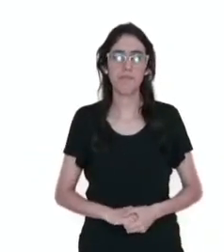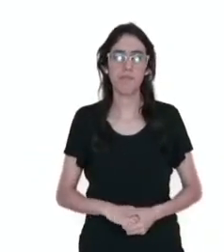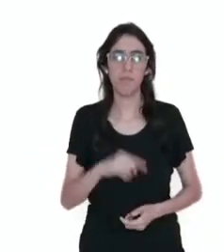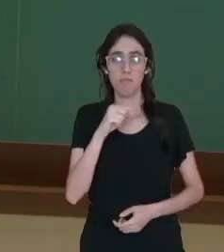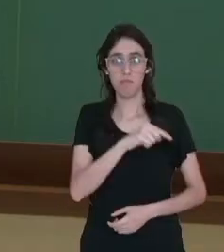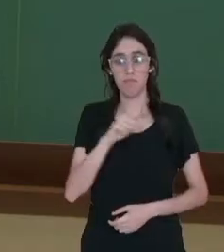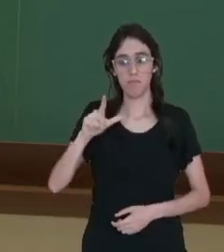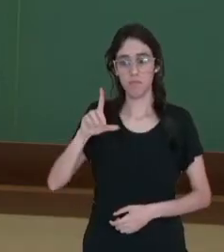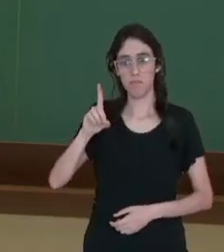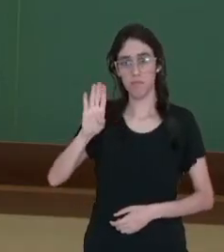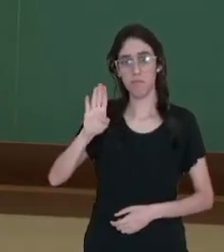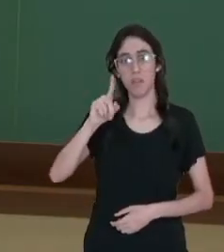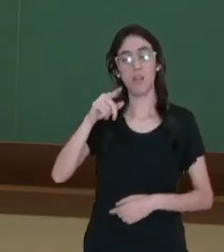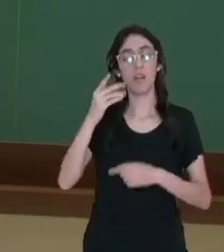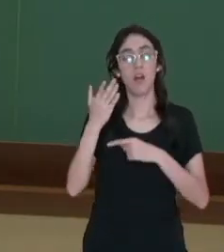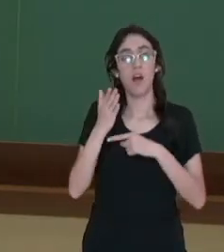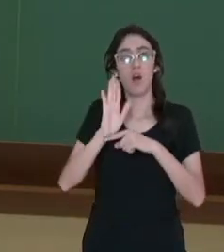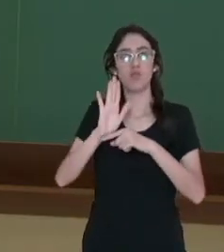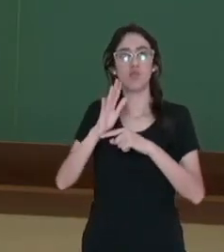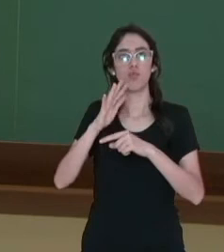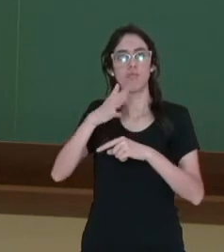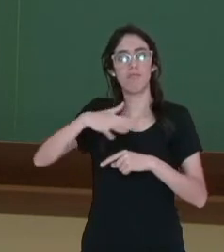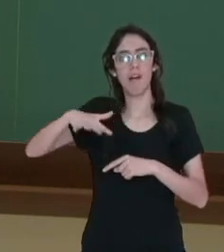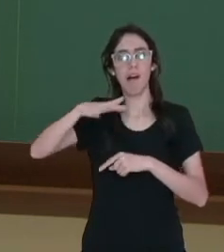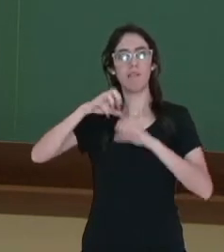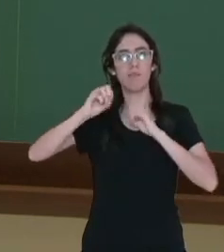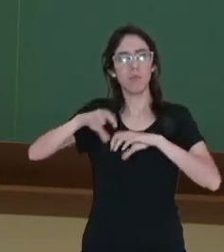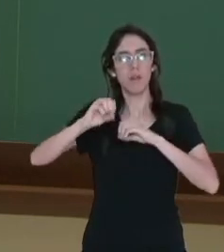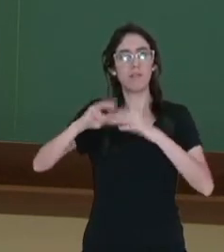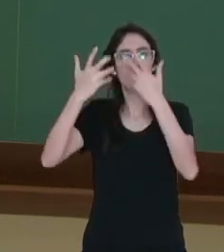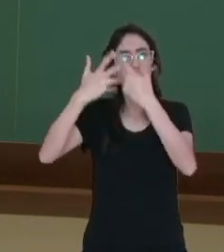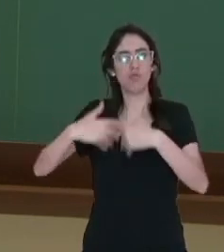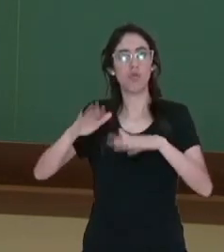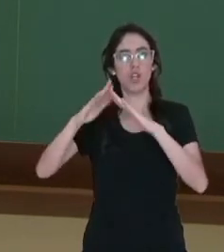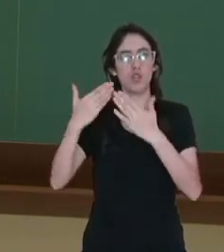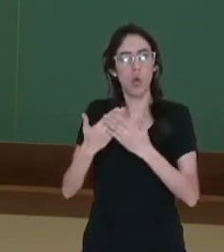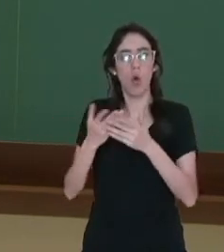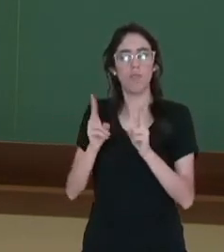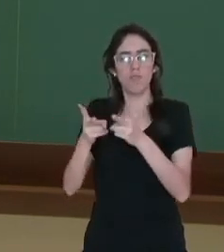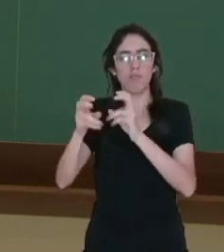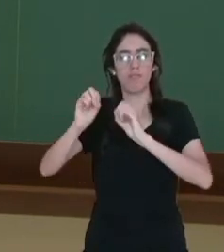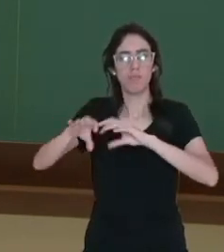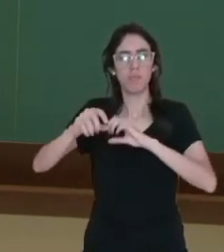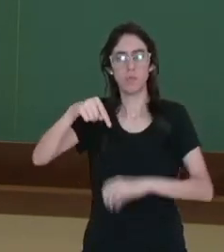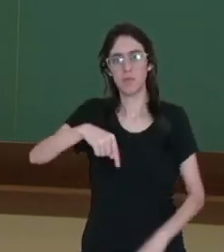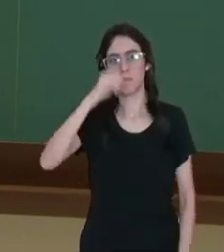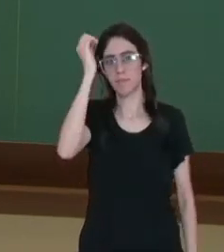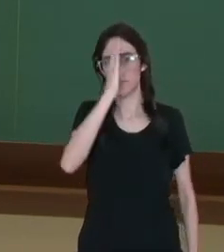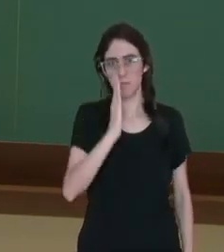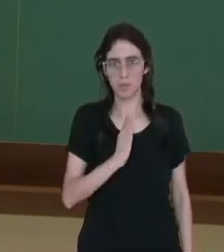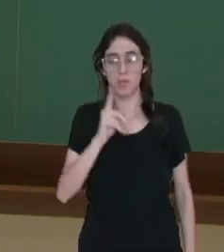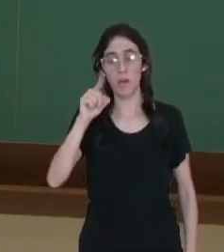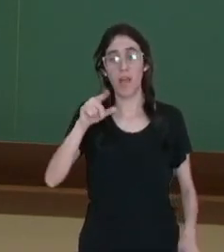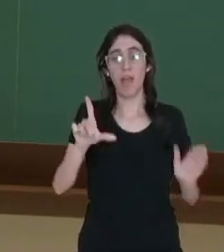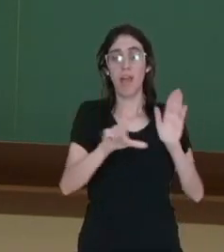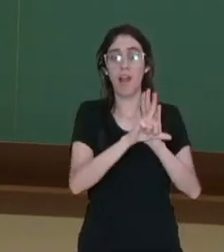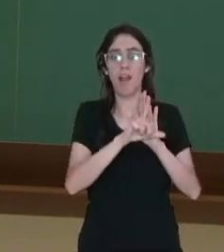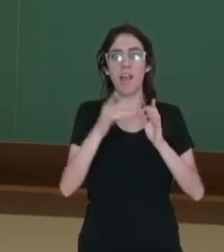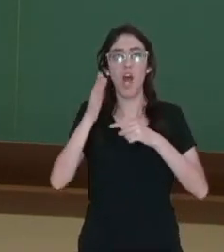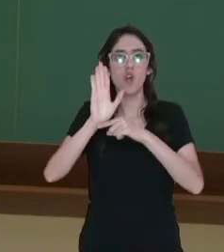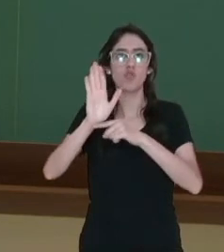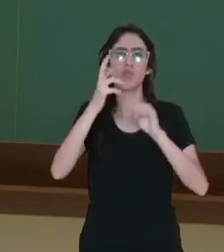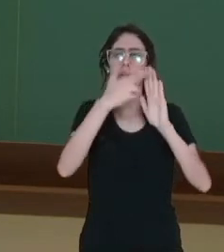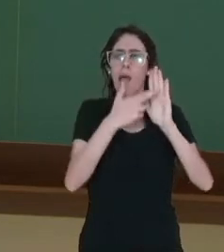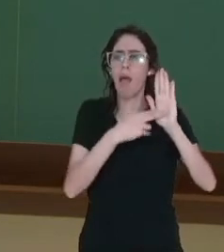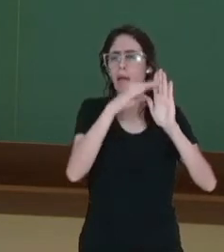aí que regulamenta o funcionamento das escolas, da educação no Brasil. É a lei que dá todas as